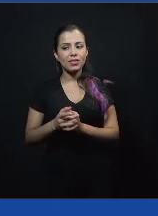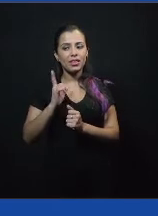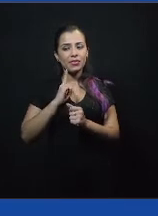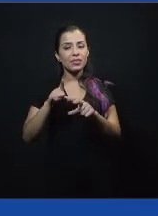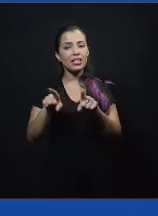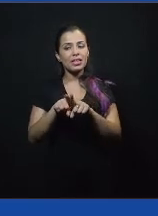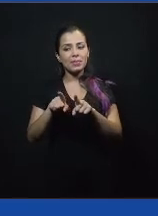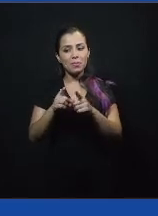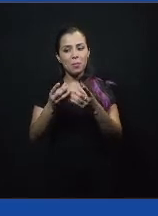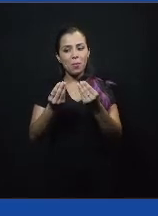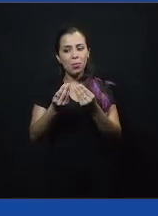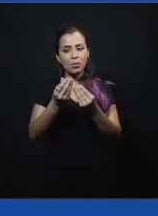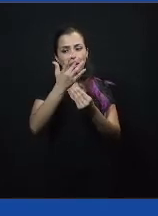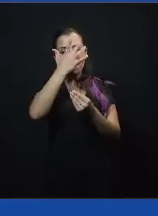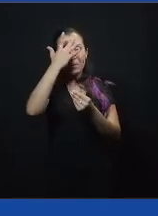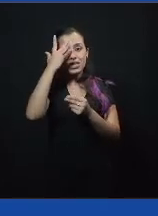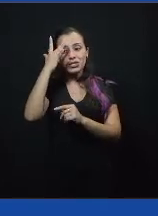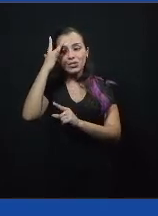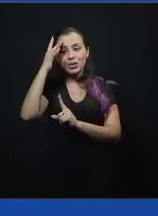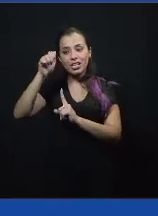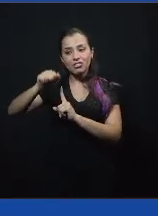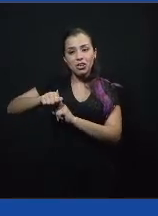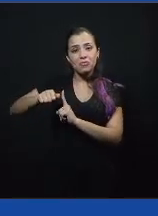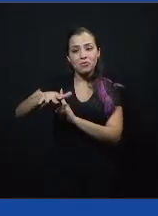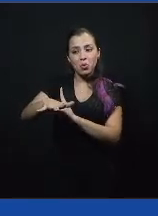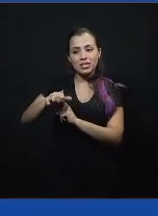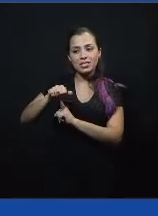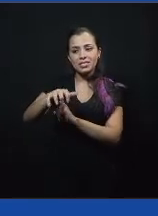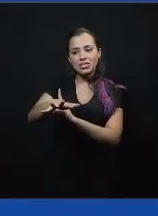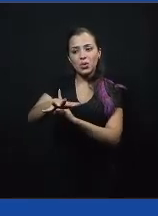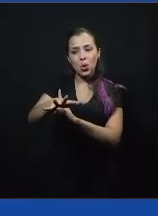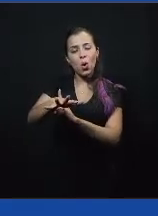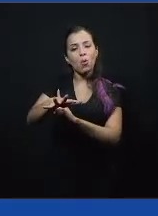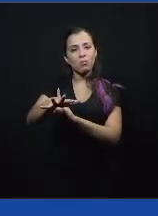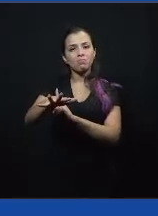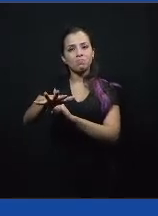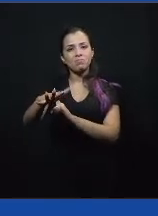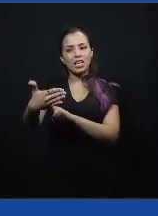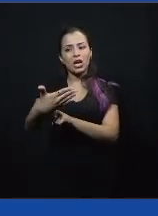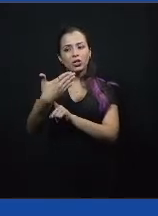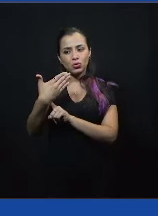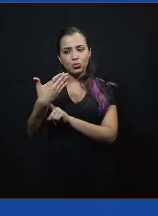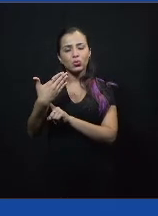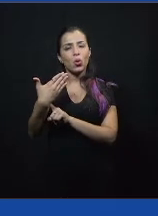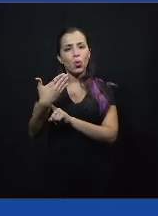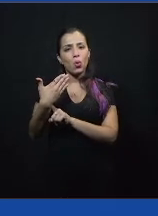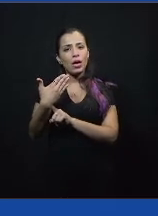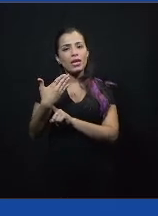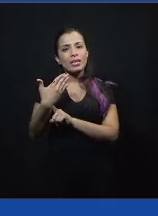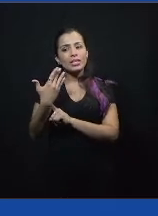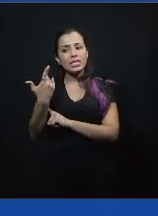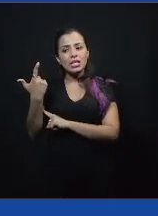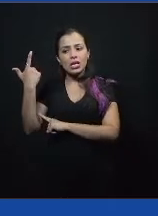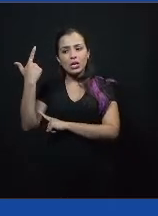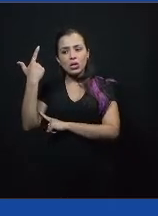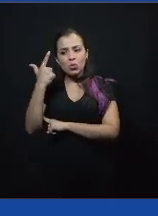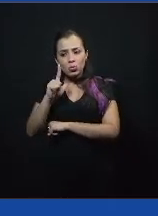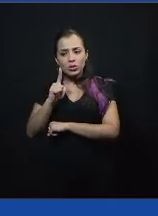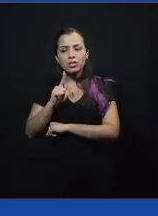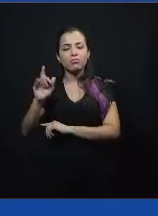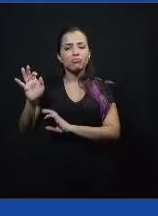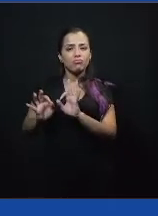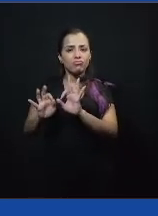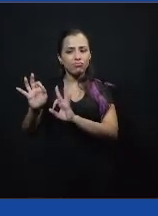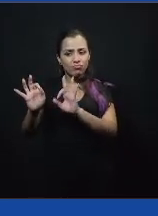reconhecimento de pessoas influências no Instagram criadores de conteúdo perceber onde também realizamos três grandes